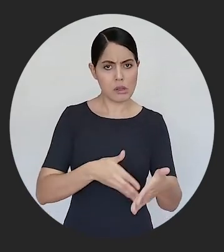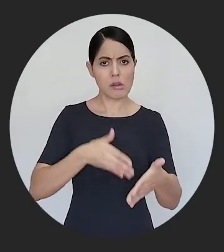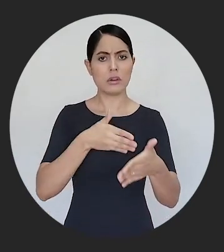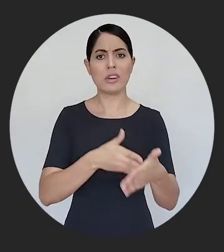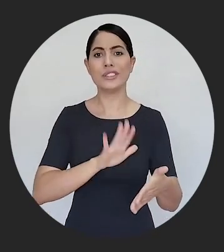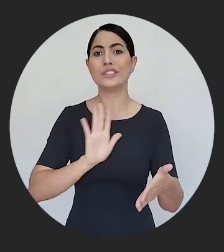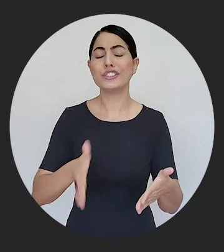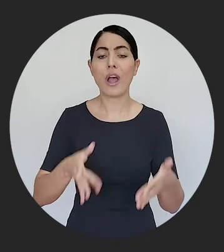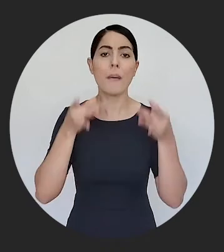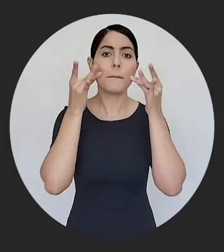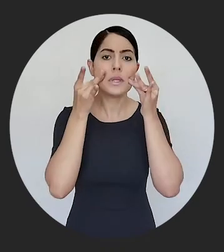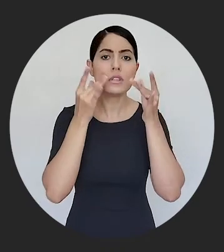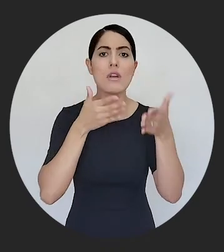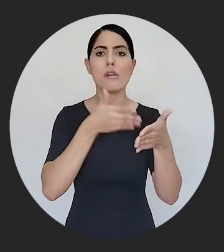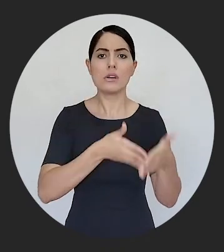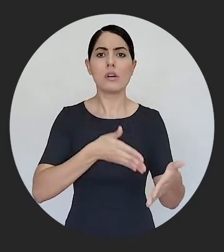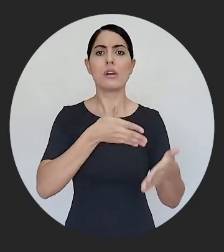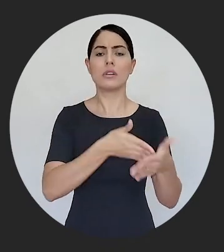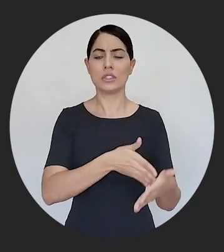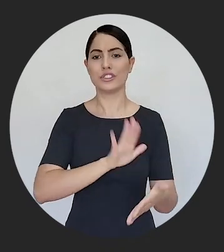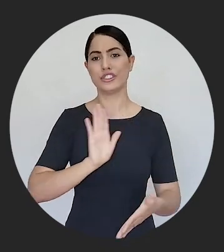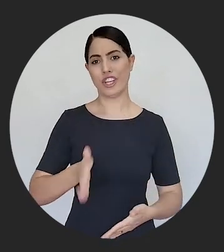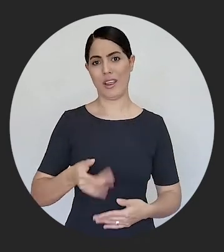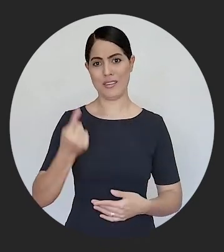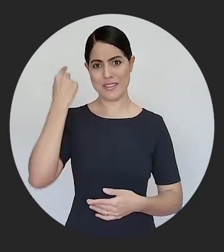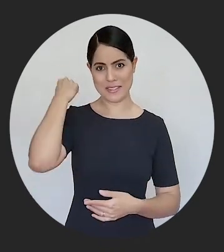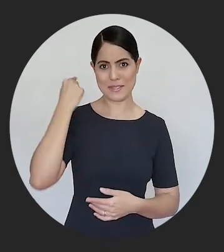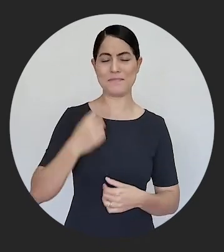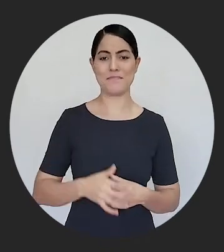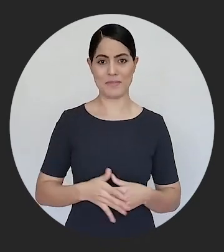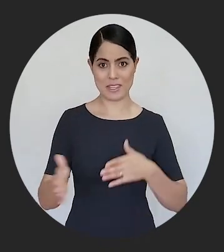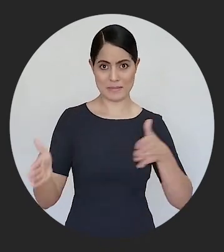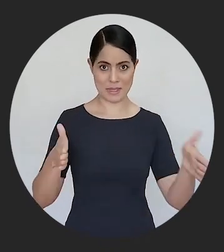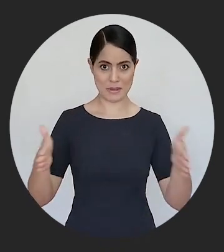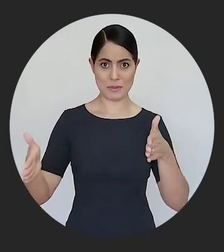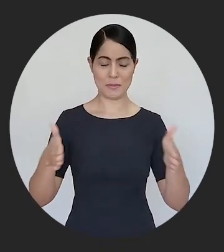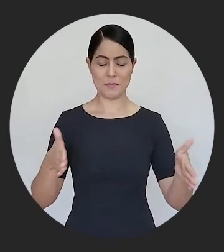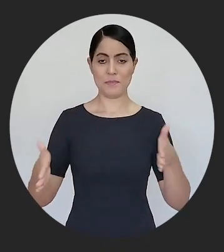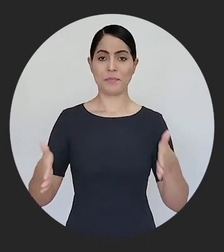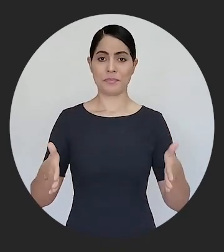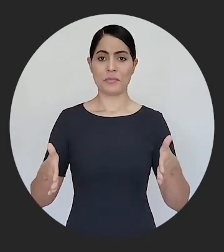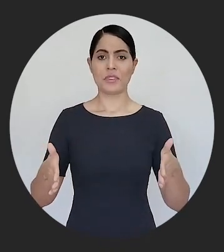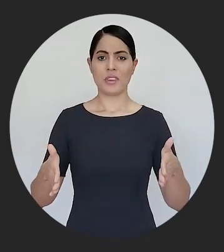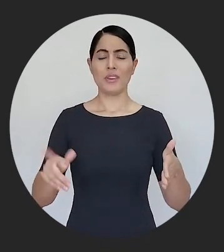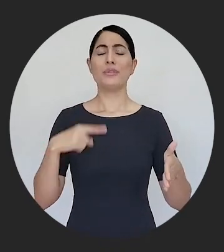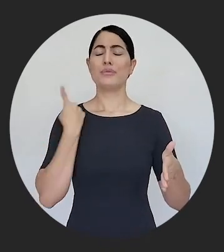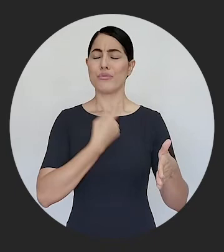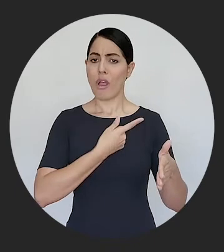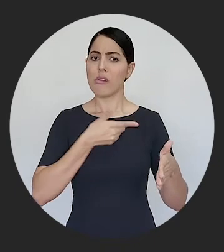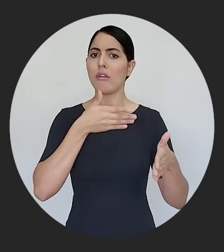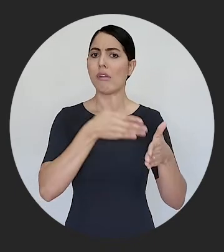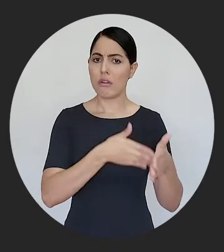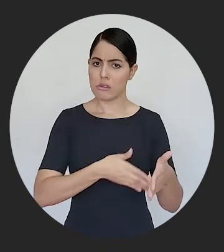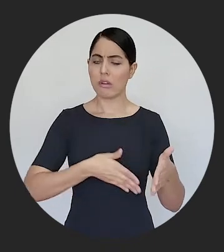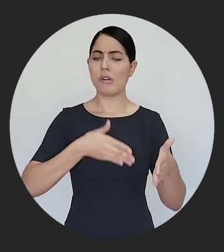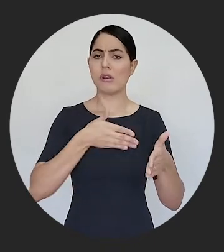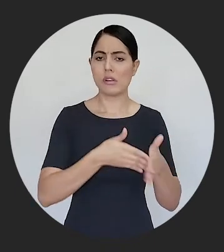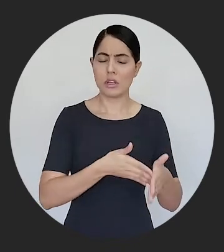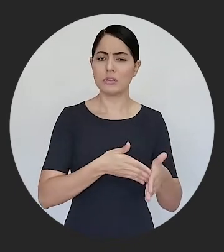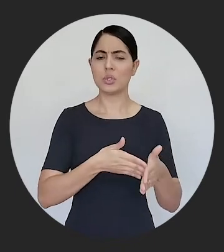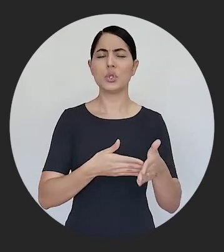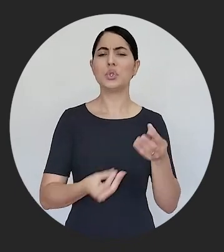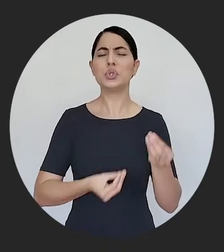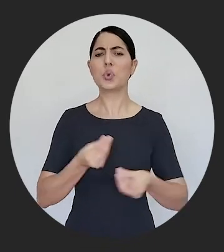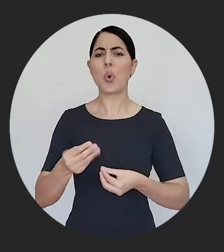tínhamos muitos problemas relacionados a esse acesso à magistratura antes do período de pandemia. Já notávamos